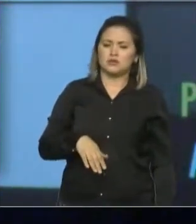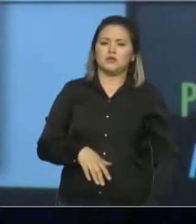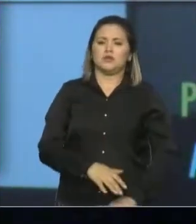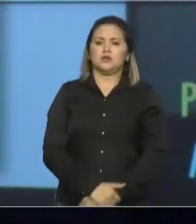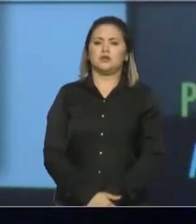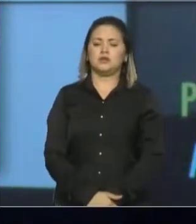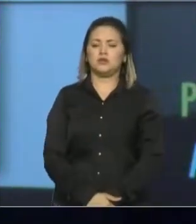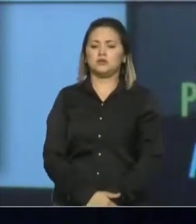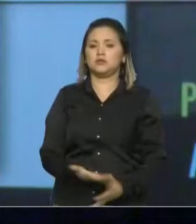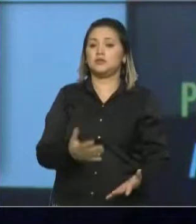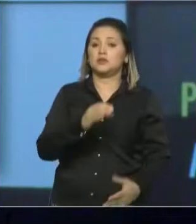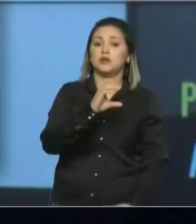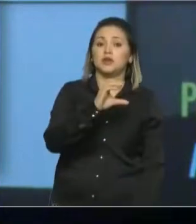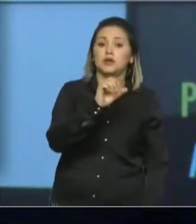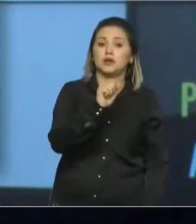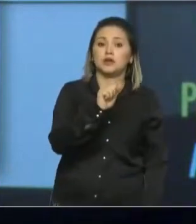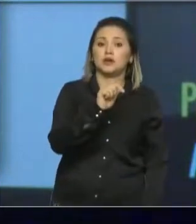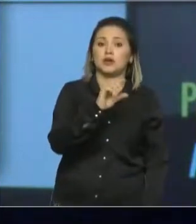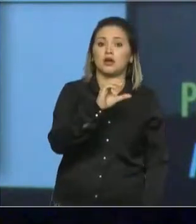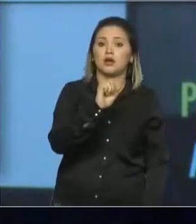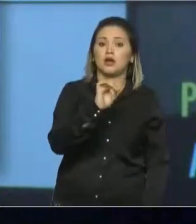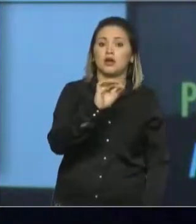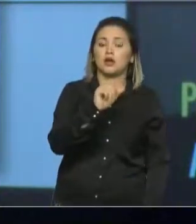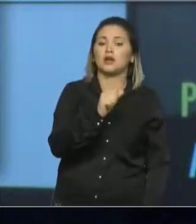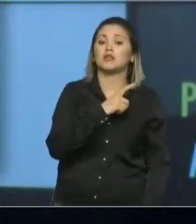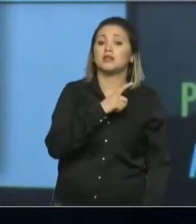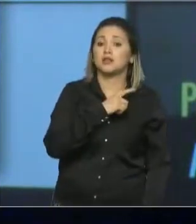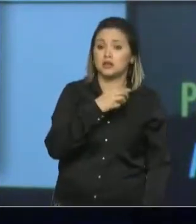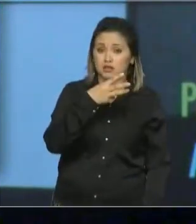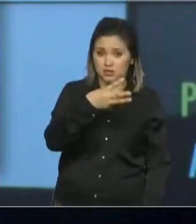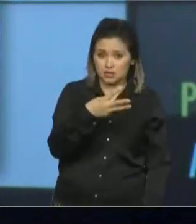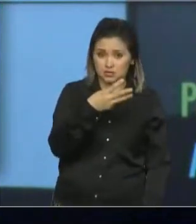era o maior, que ele tem 349 mil